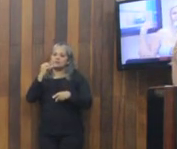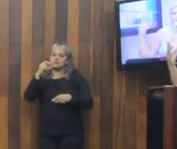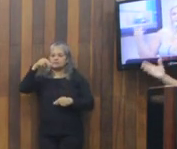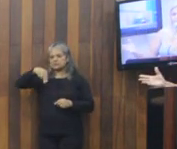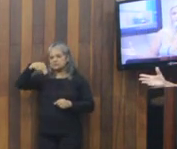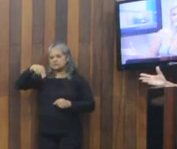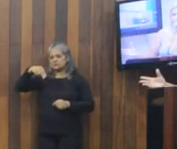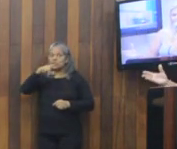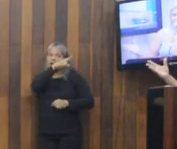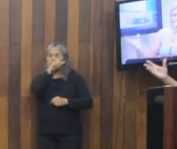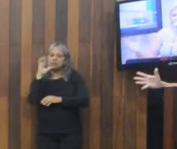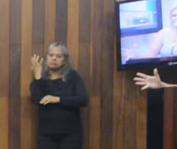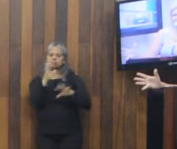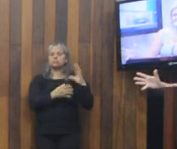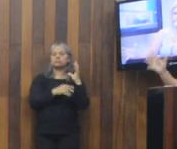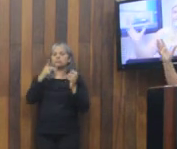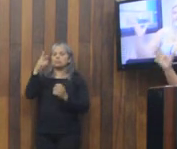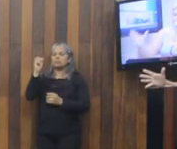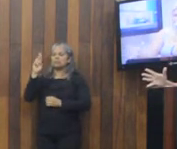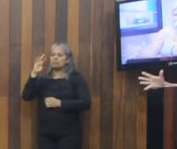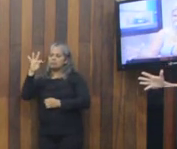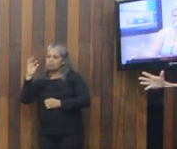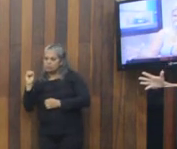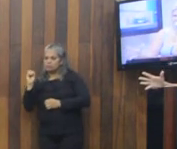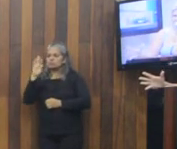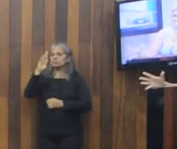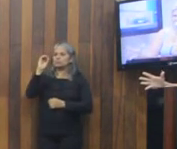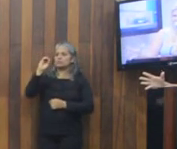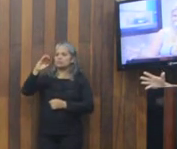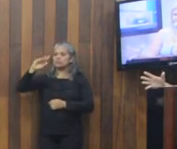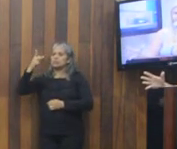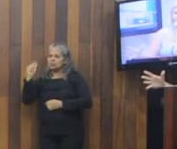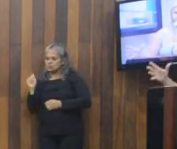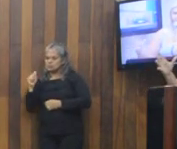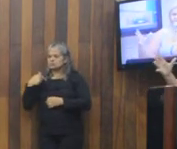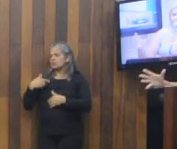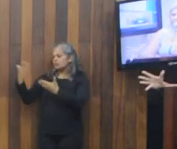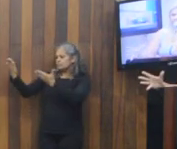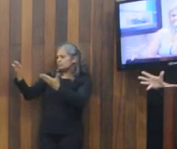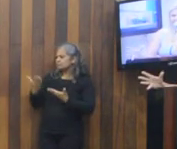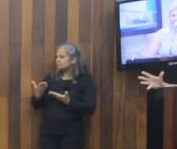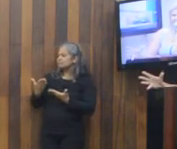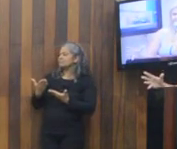Rocha, que eu conto com o apoio dos vereadores, todos os vereadores e vereadoras,